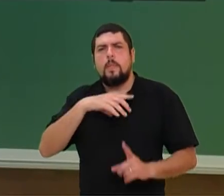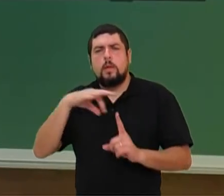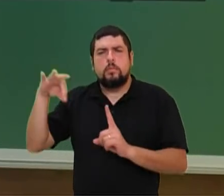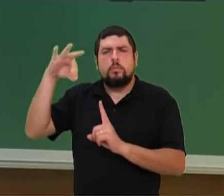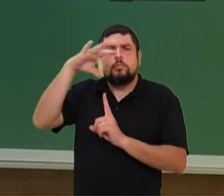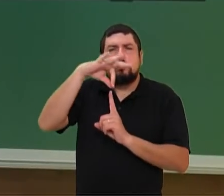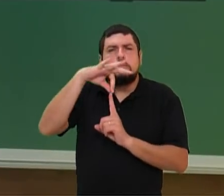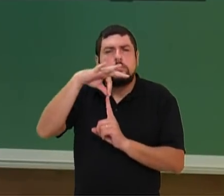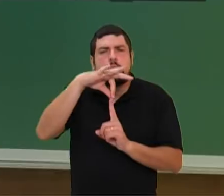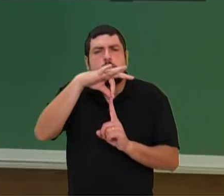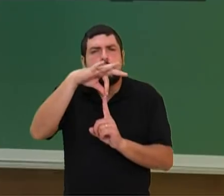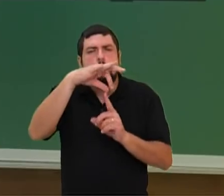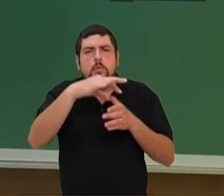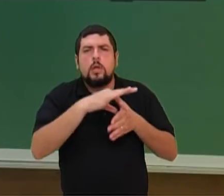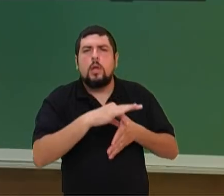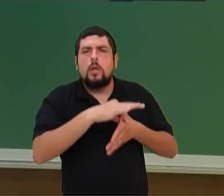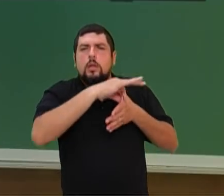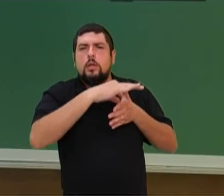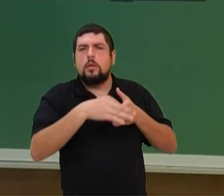coisas más. Né?